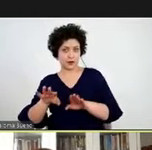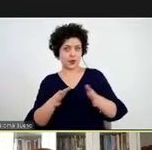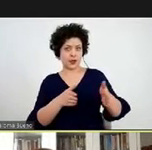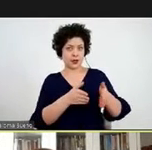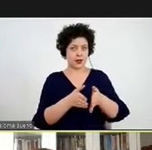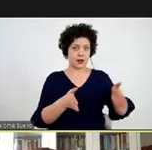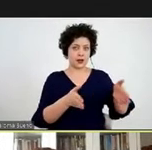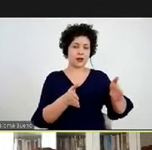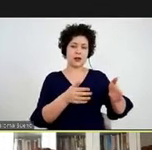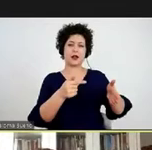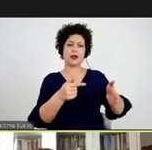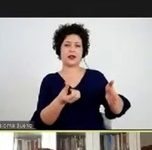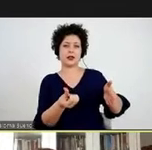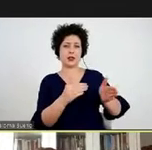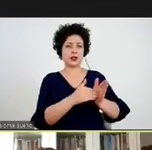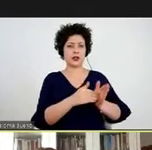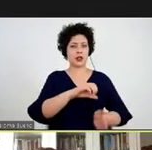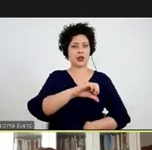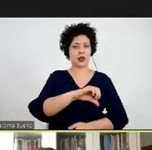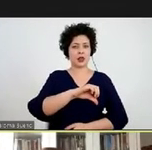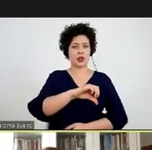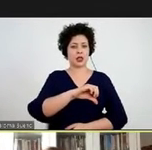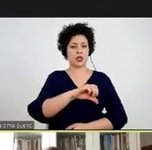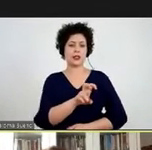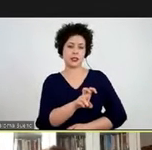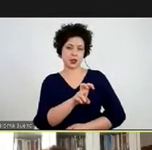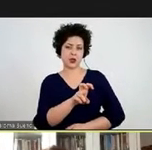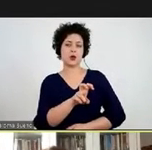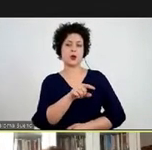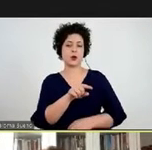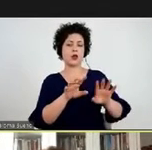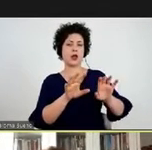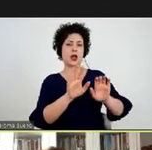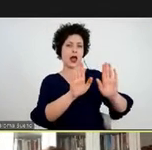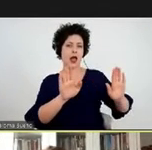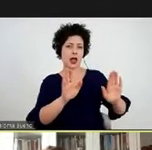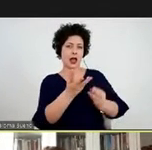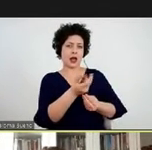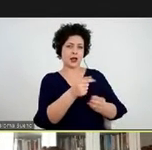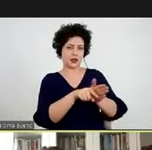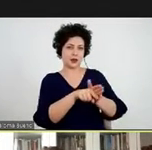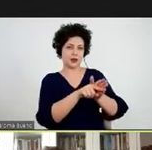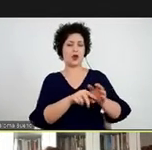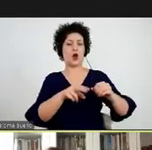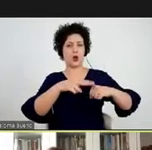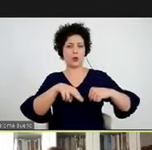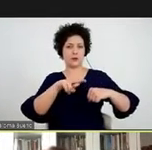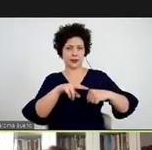de 76 a 95, a Galeria de Arte e Pesquisa da